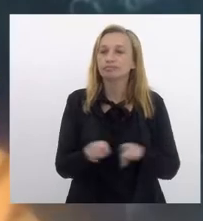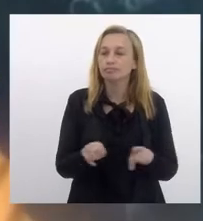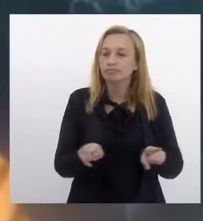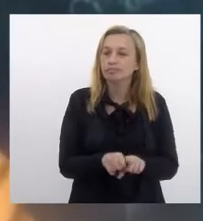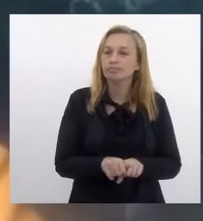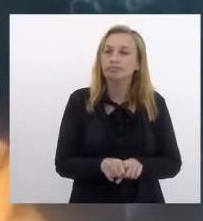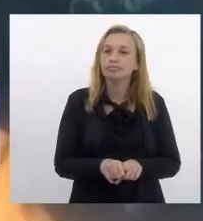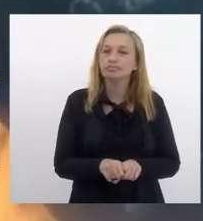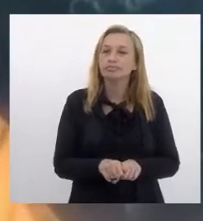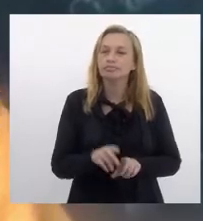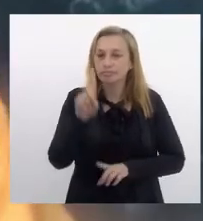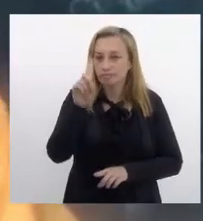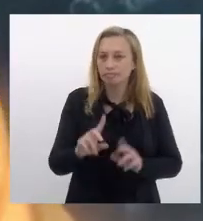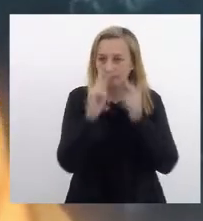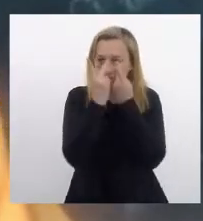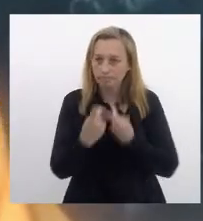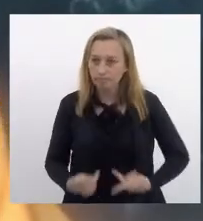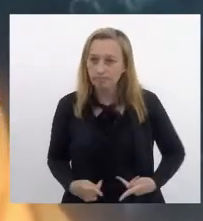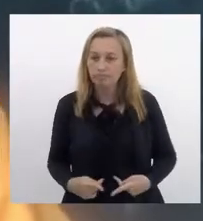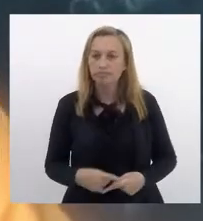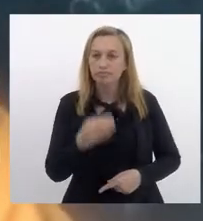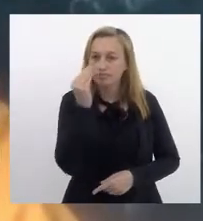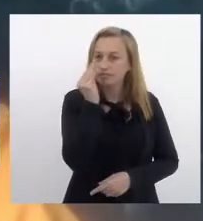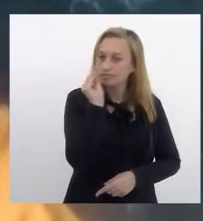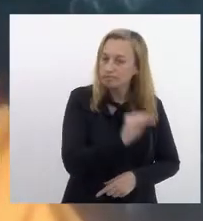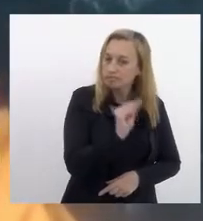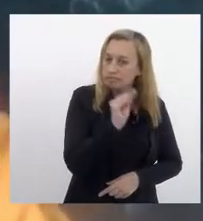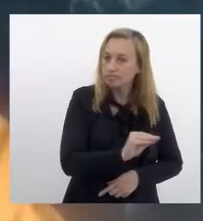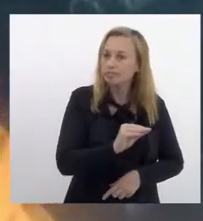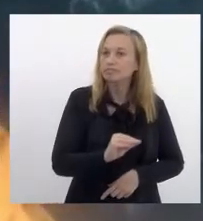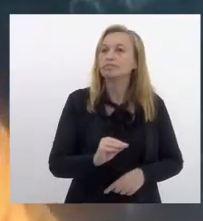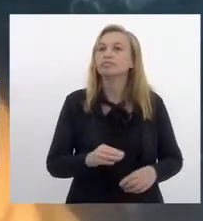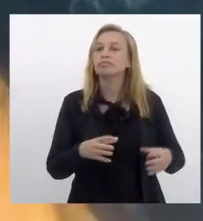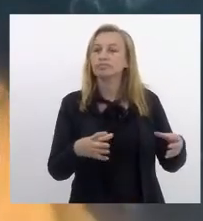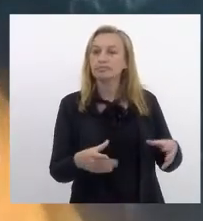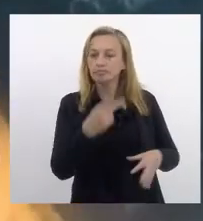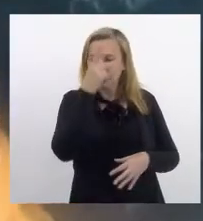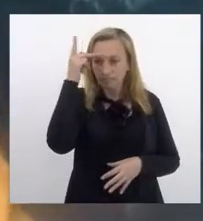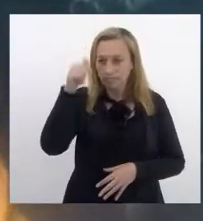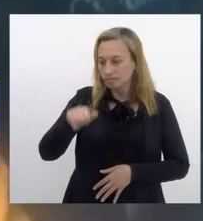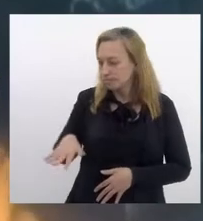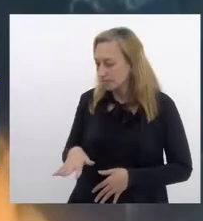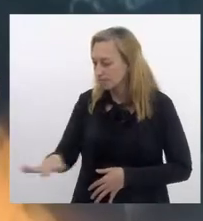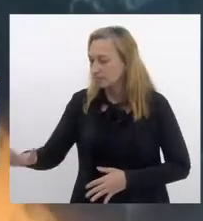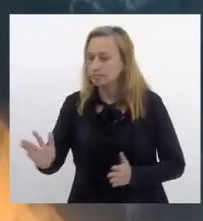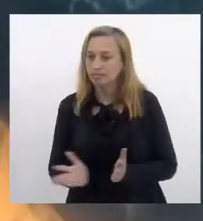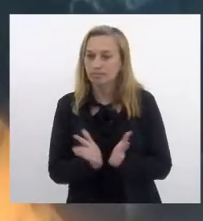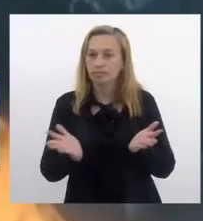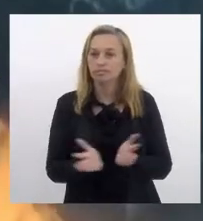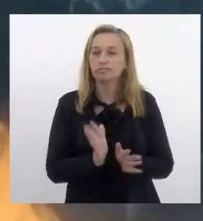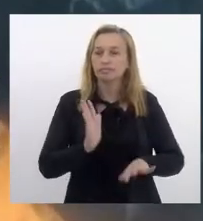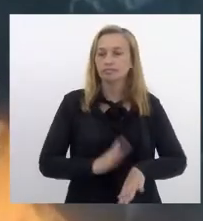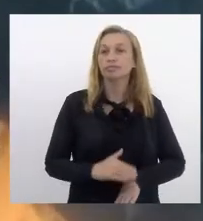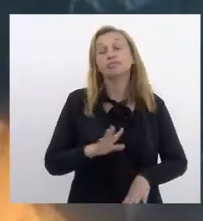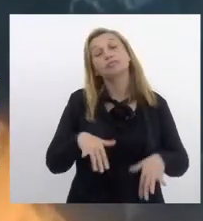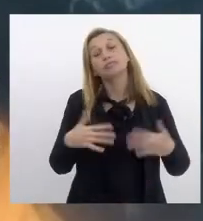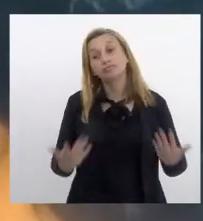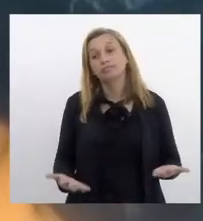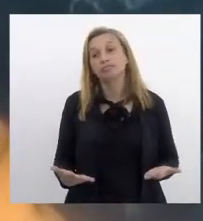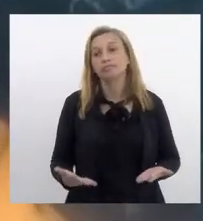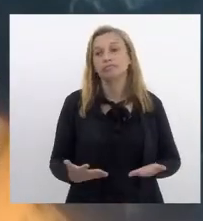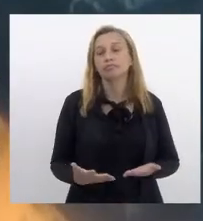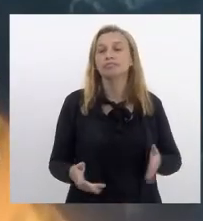vezes, direitos humanos negados, né, para esses moradores das áreas mais periféricas. No entanto,